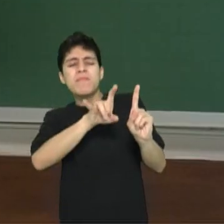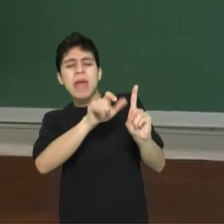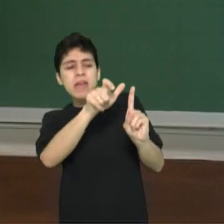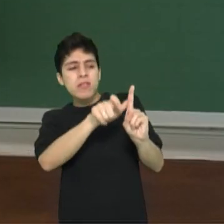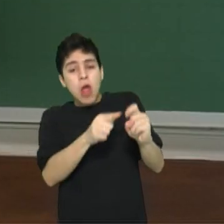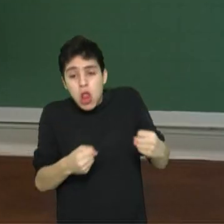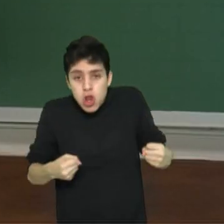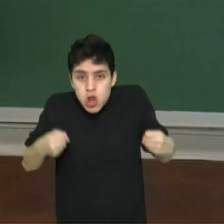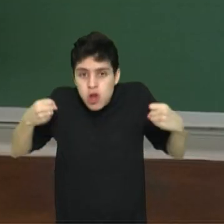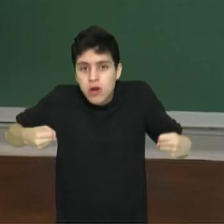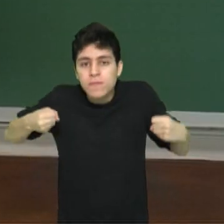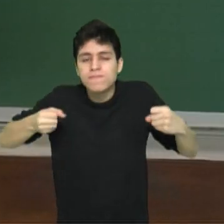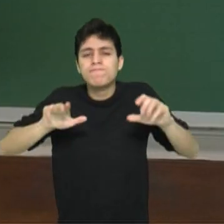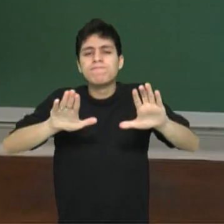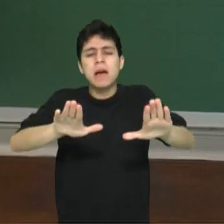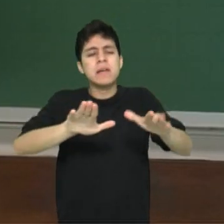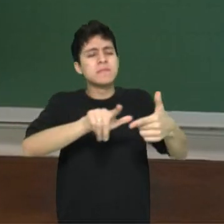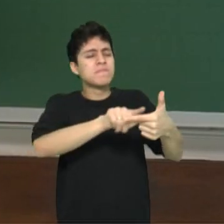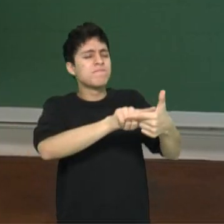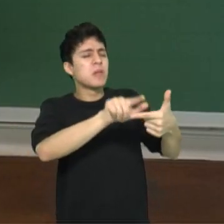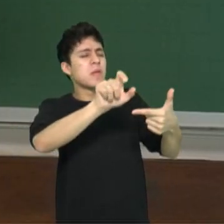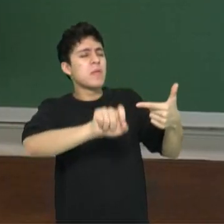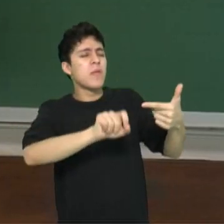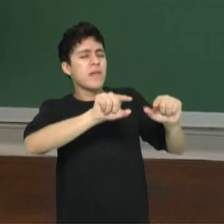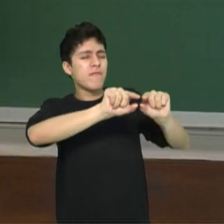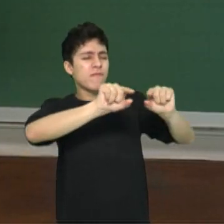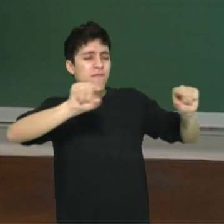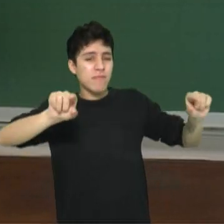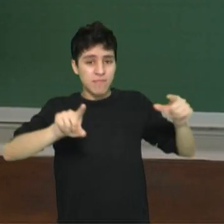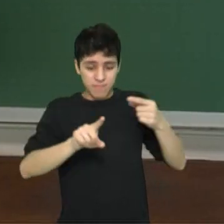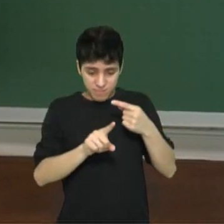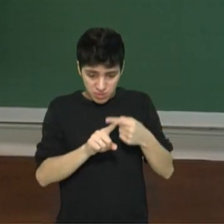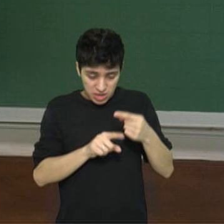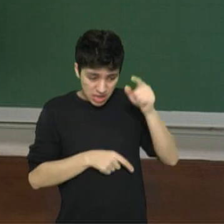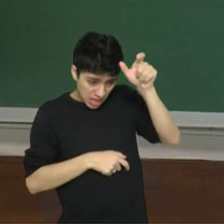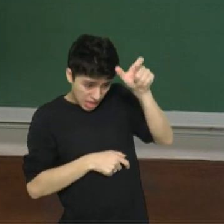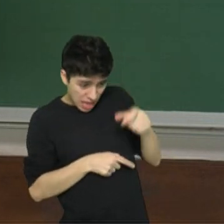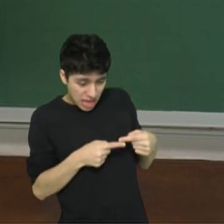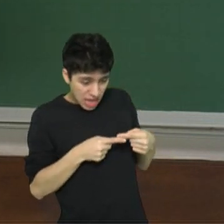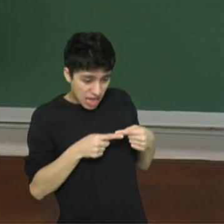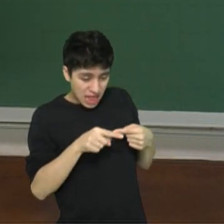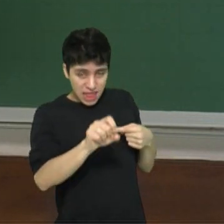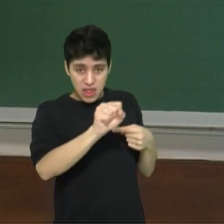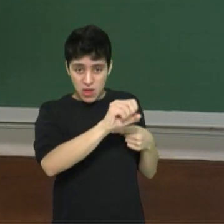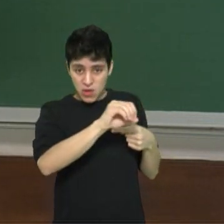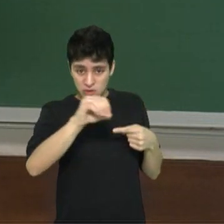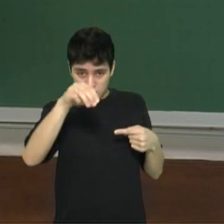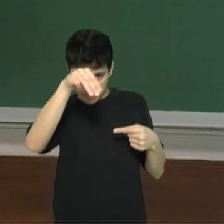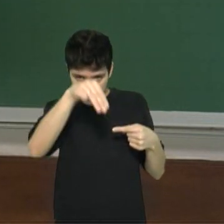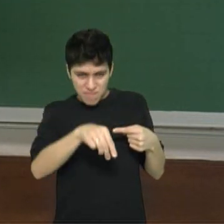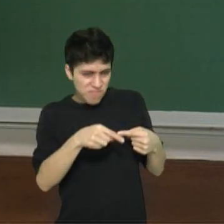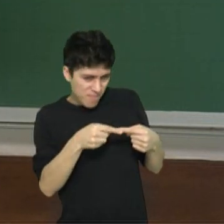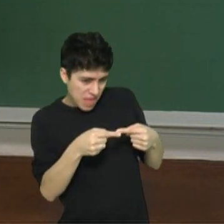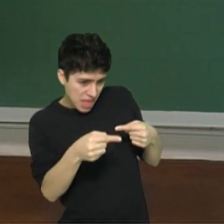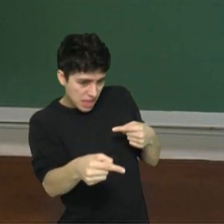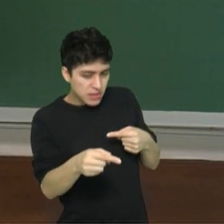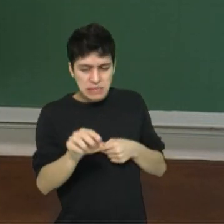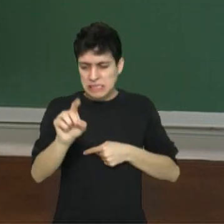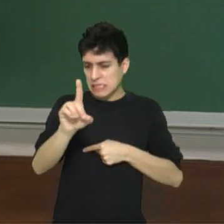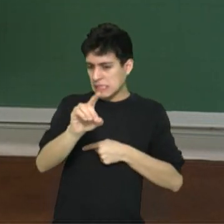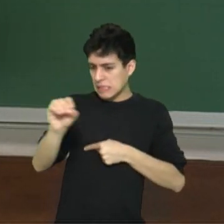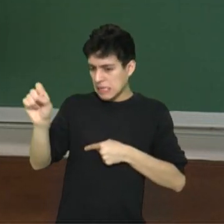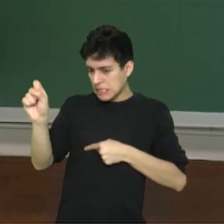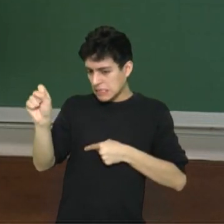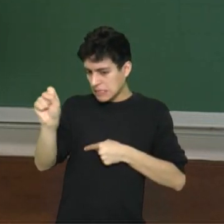problemas, né, de dados nesse problema? Que ele percorreu 800 metros, a distância da prova, em 100